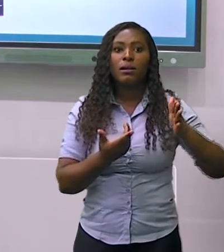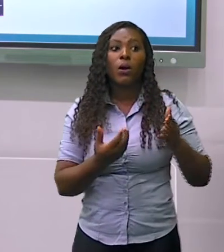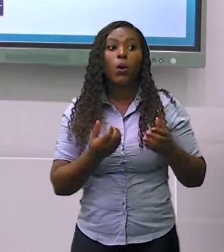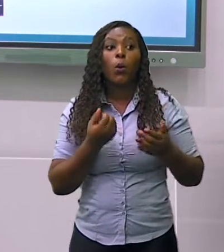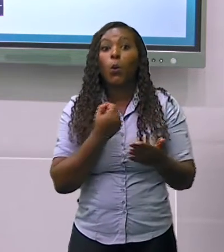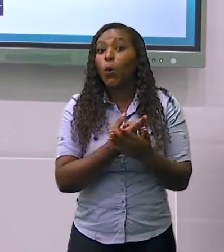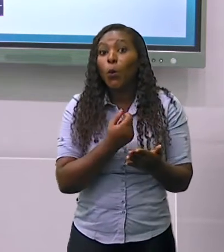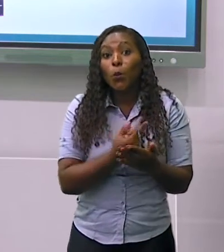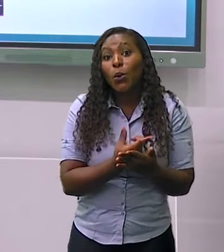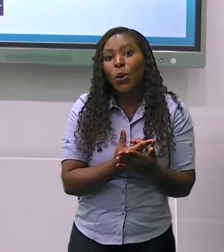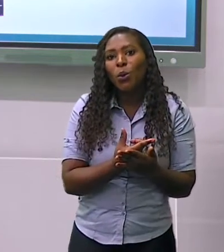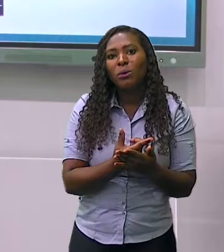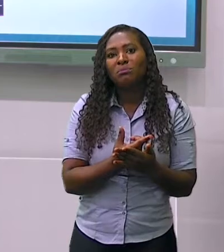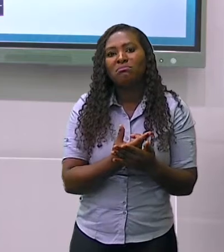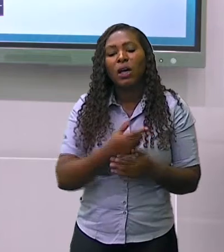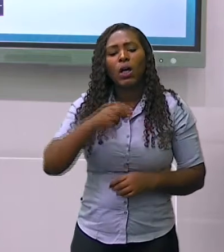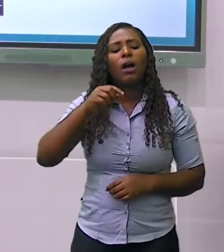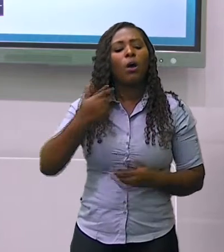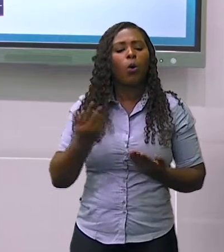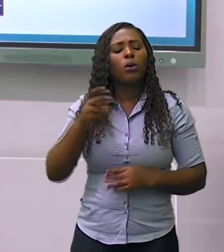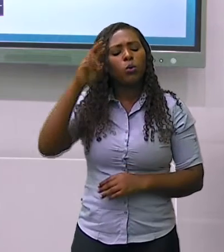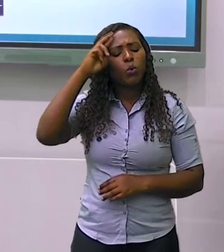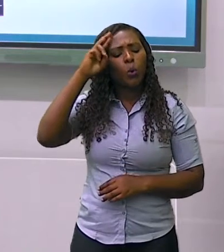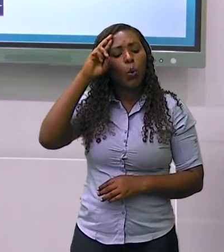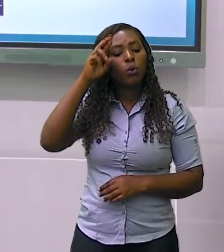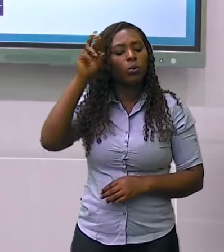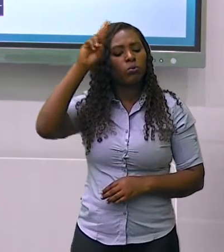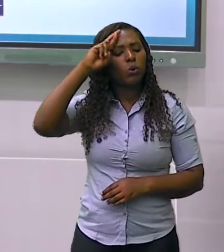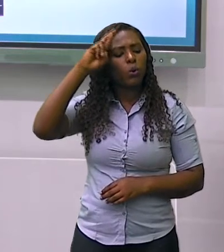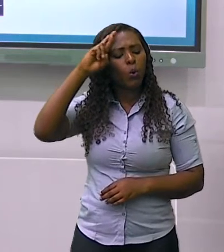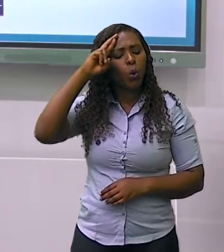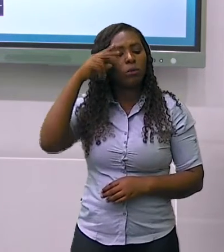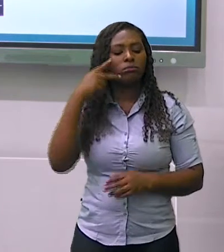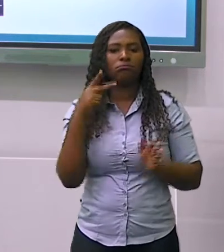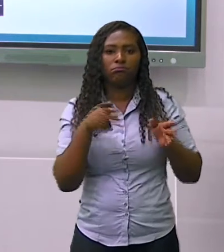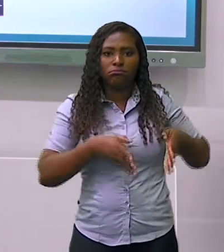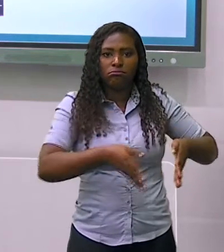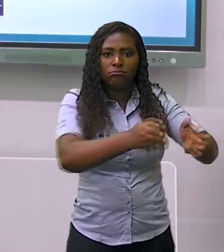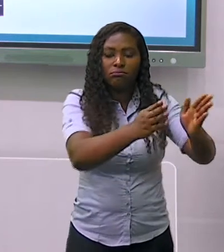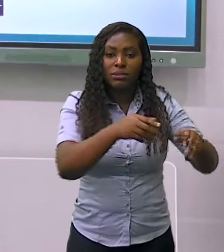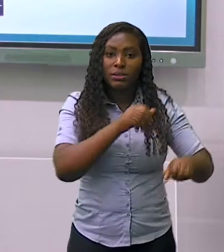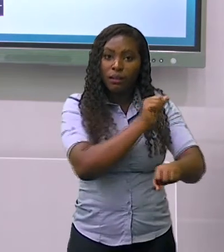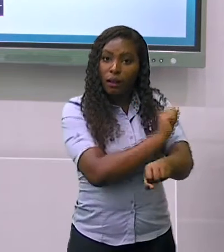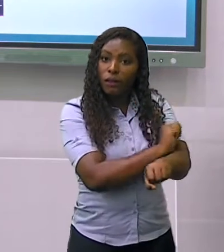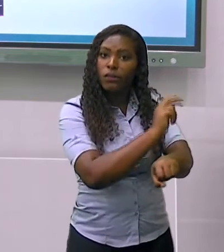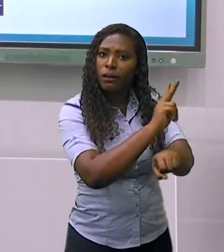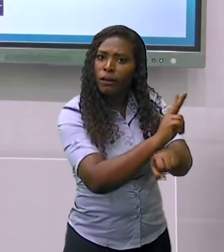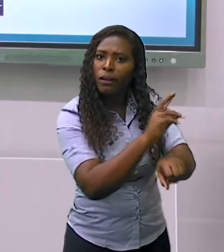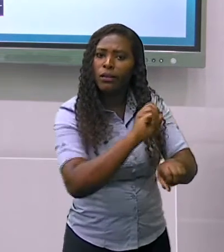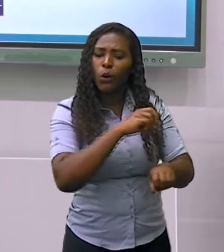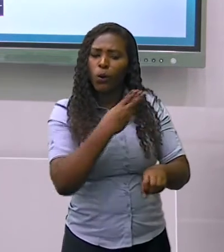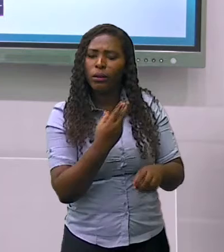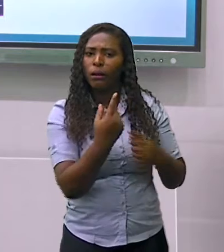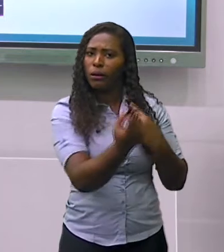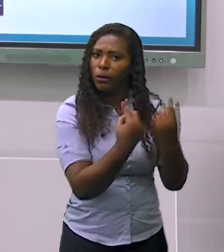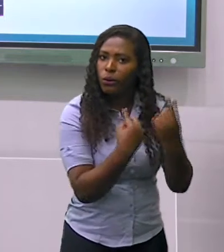E assim, também o governo criou outras medidas para conceder